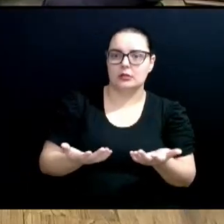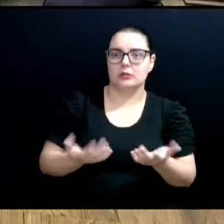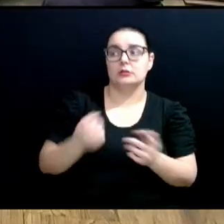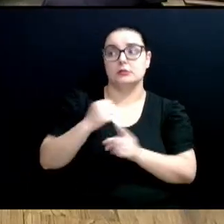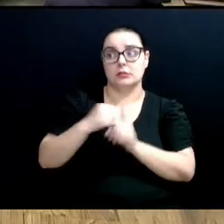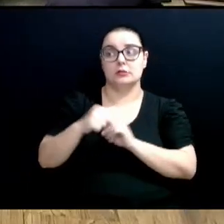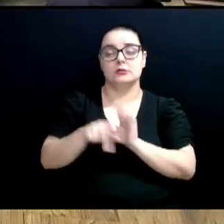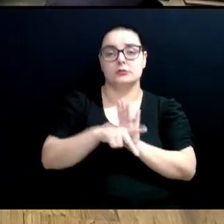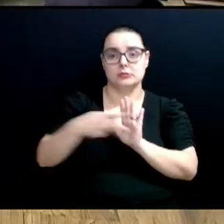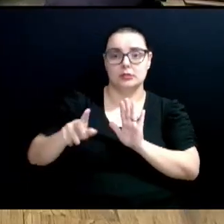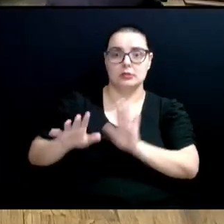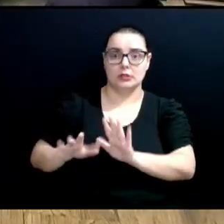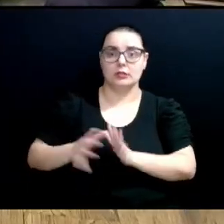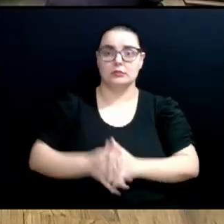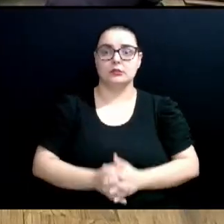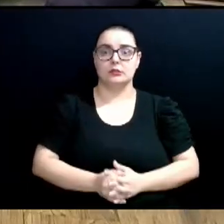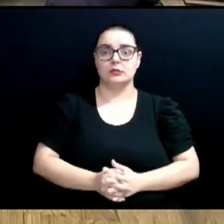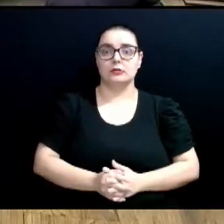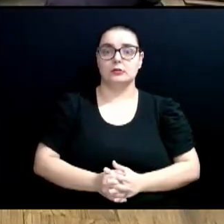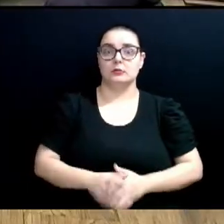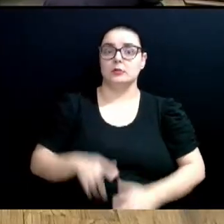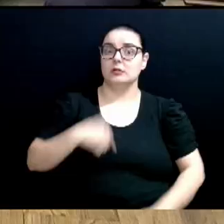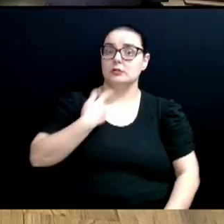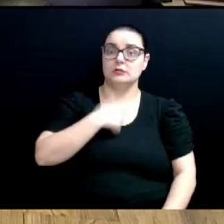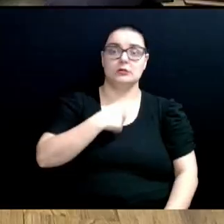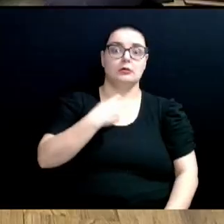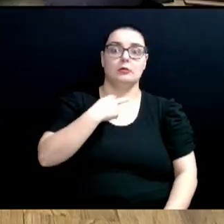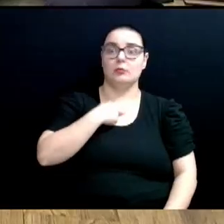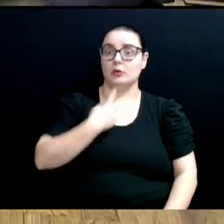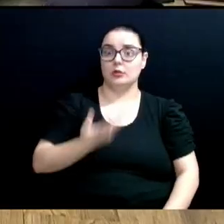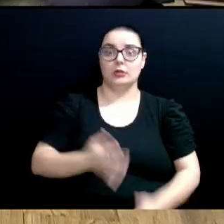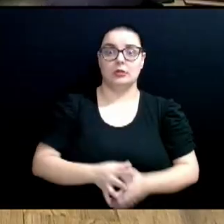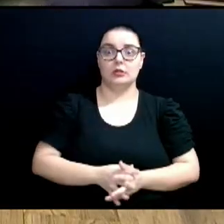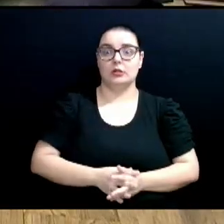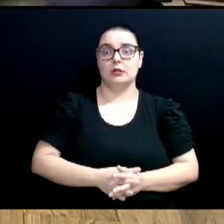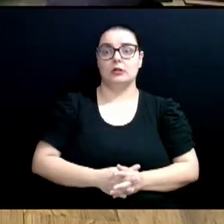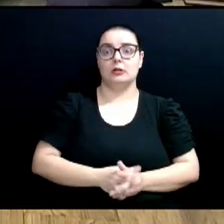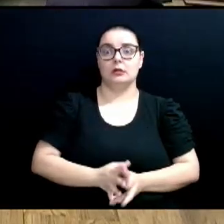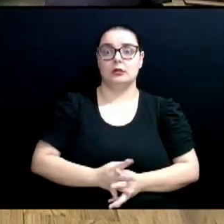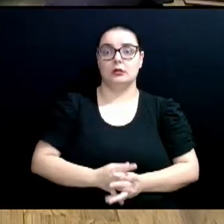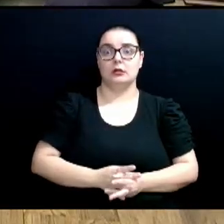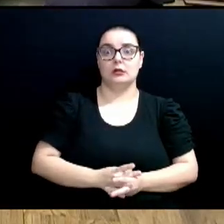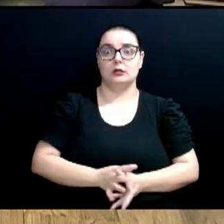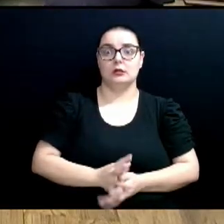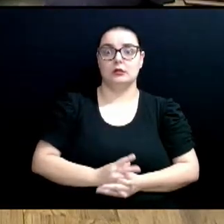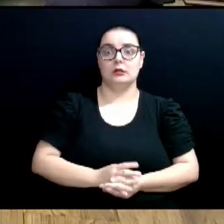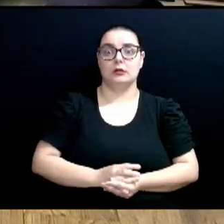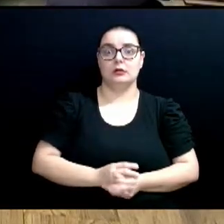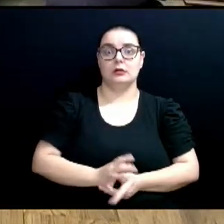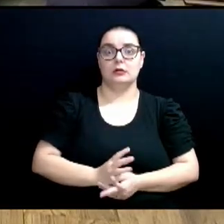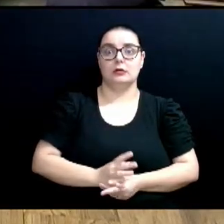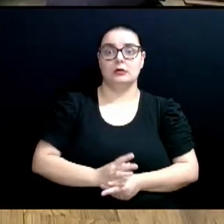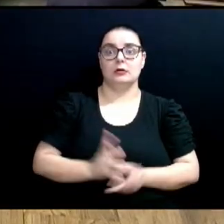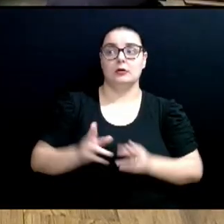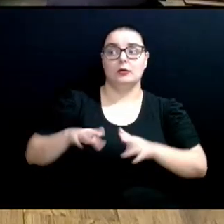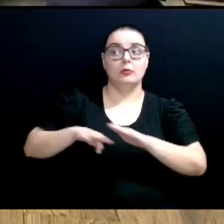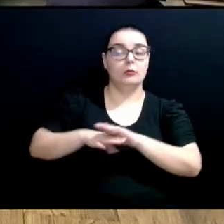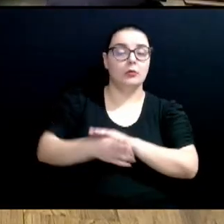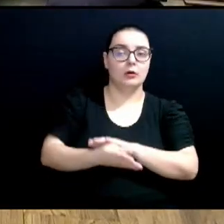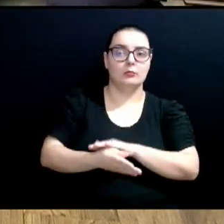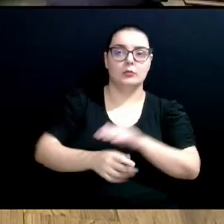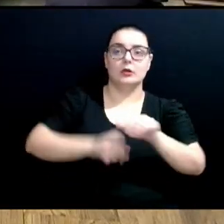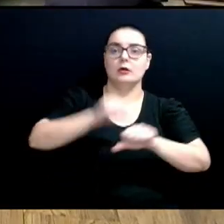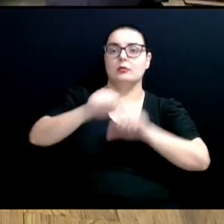né? Mas nós não podemos ter, de forma assim, ter como hábito alterações do